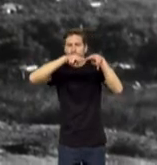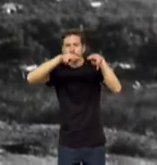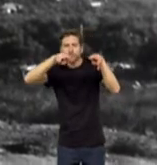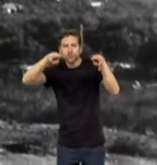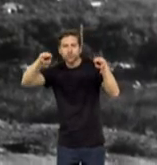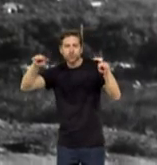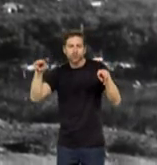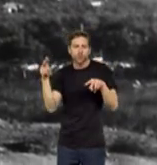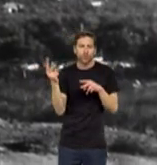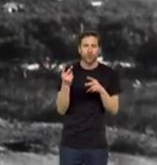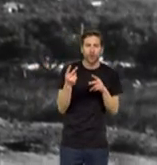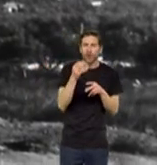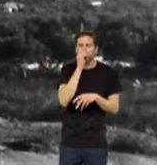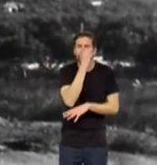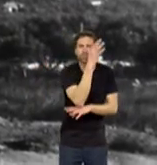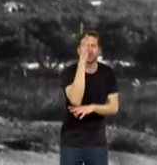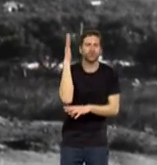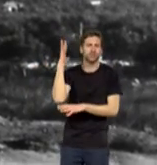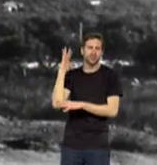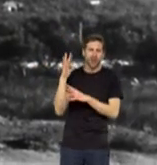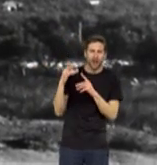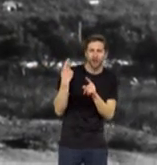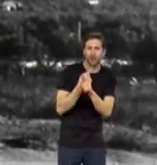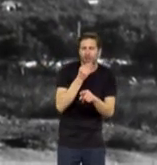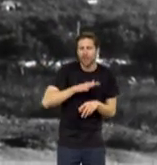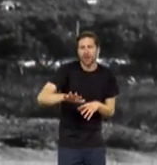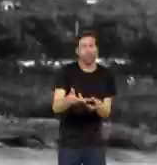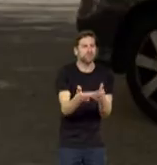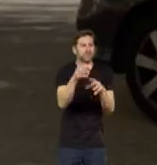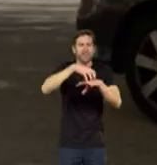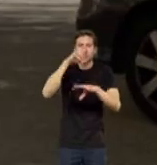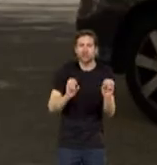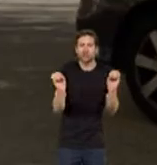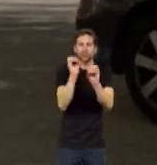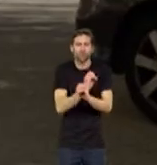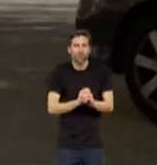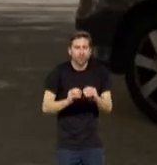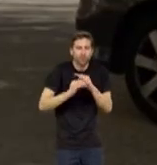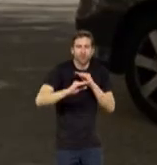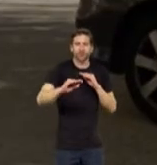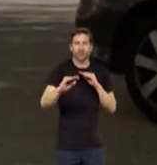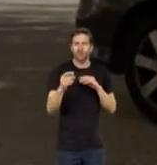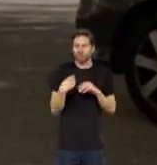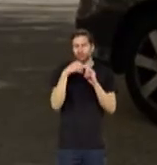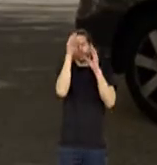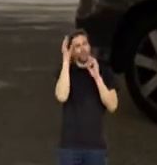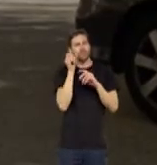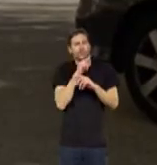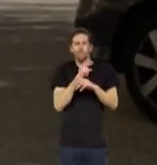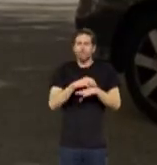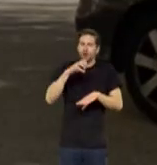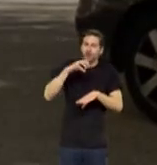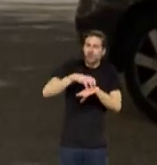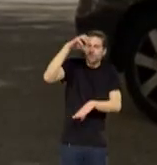abandonados, mato, oliveiras, pergunta-lhe e se eu me lançasse na construção de uma nova unidade residencial